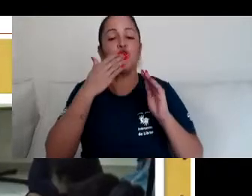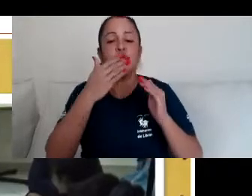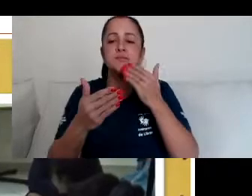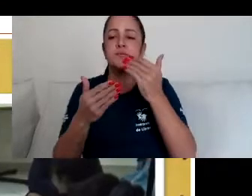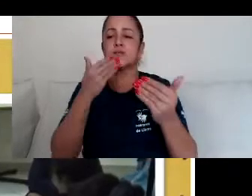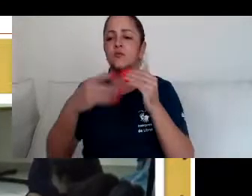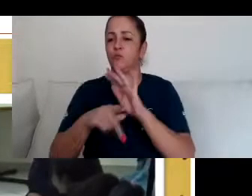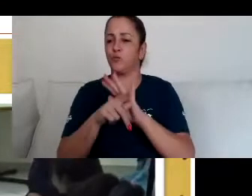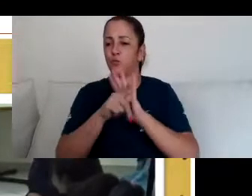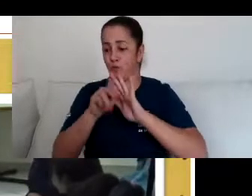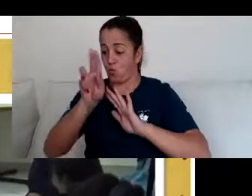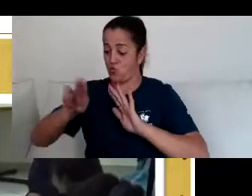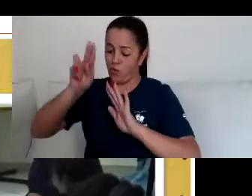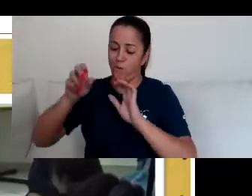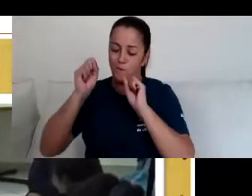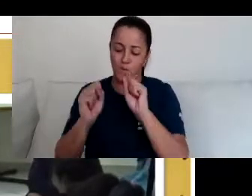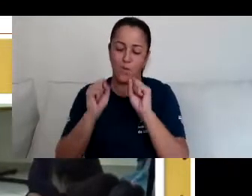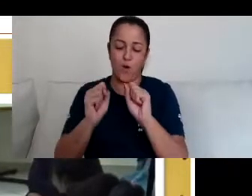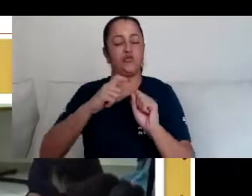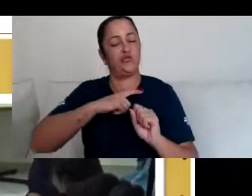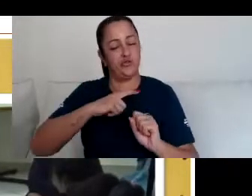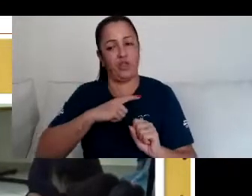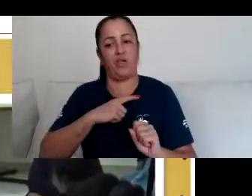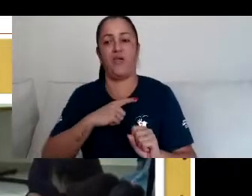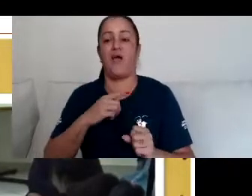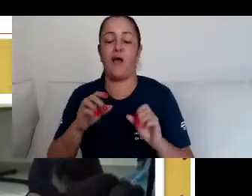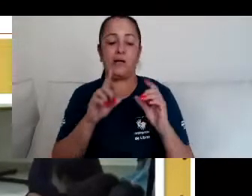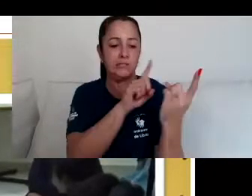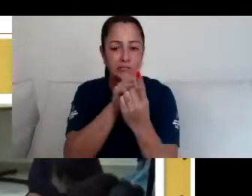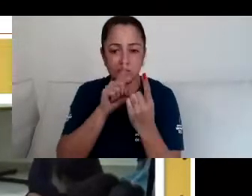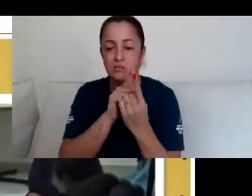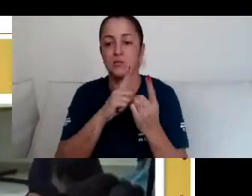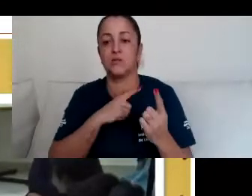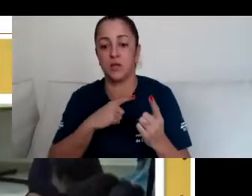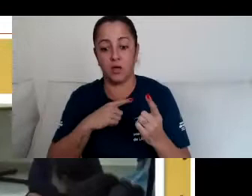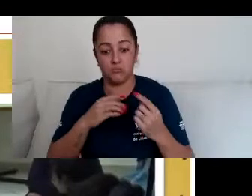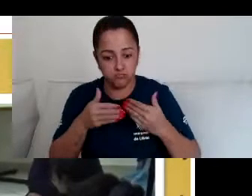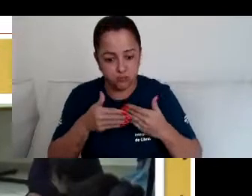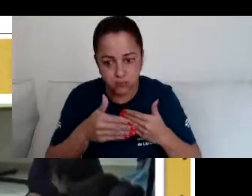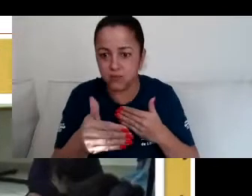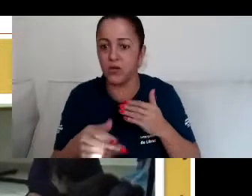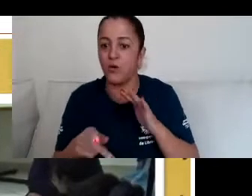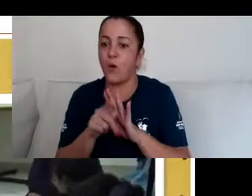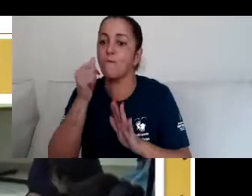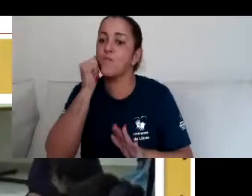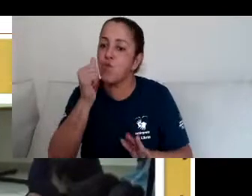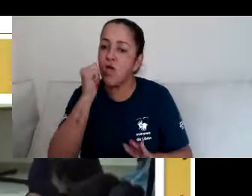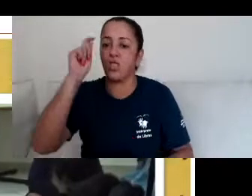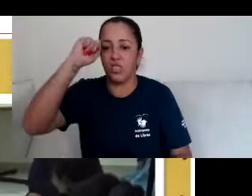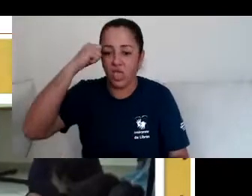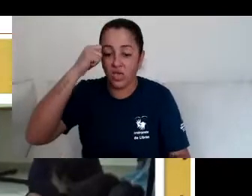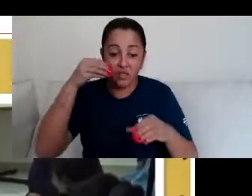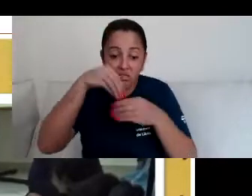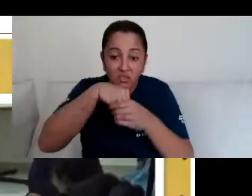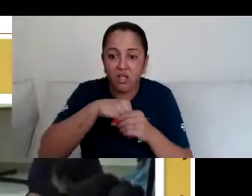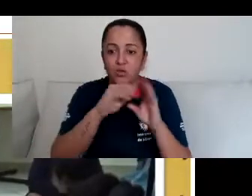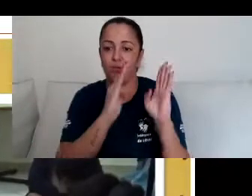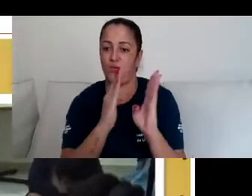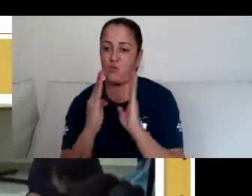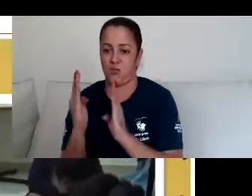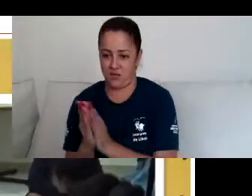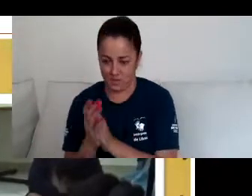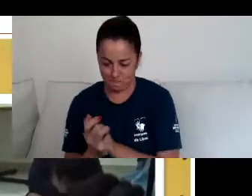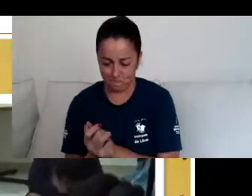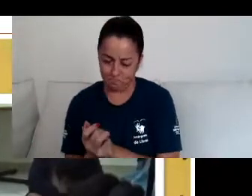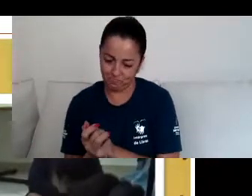atendidas, como uma porta que empurraríamos com a força do nosso público para a entrada de mulheres negras nas bibliotecas. Bom, de